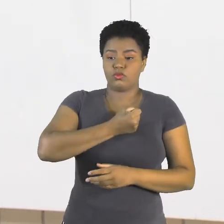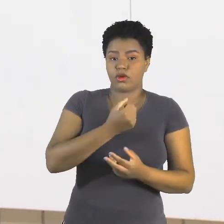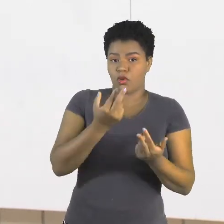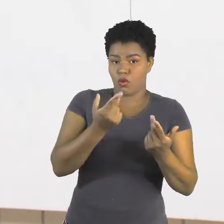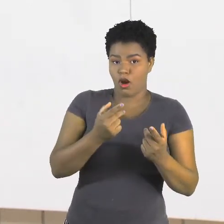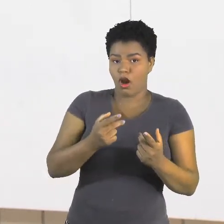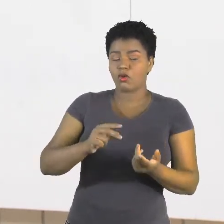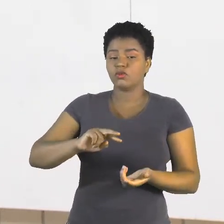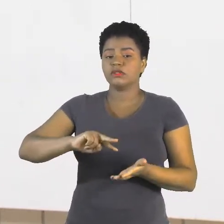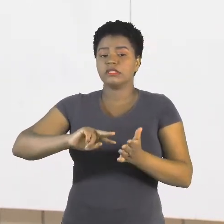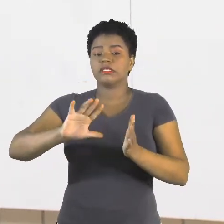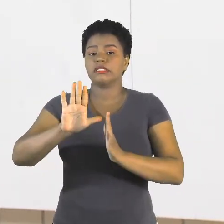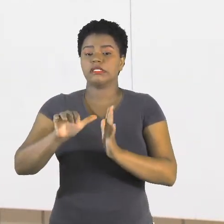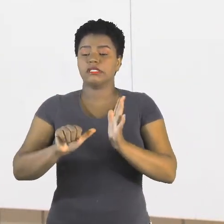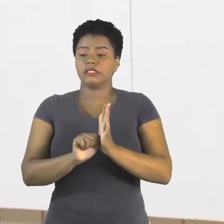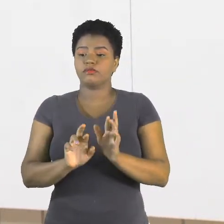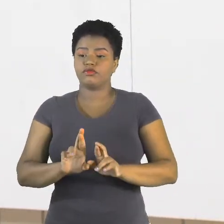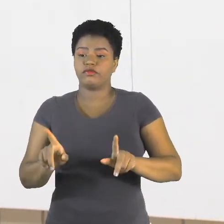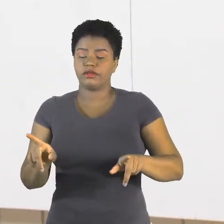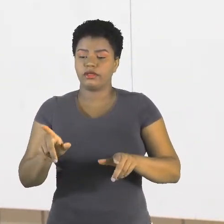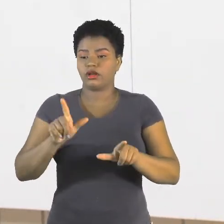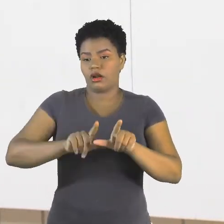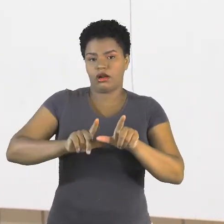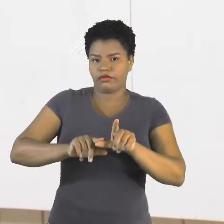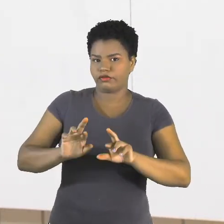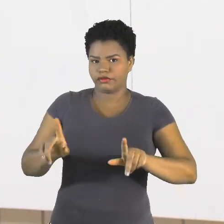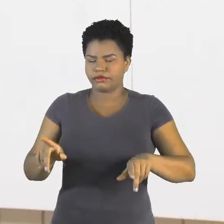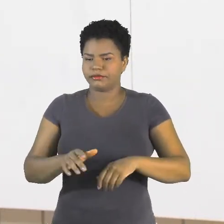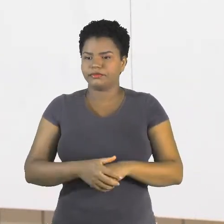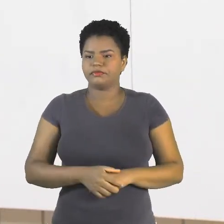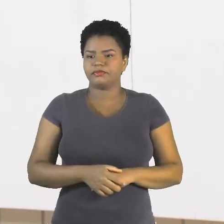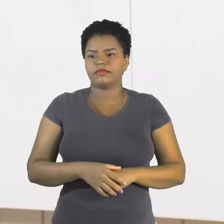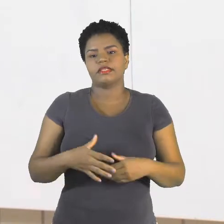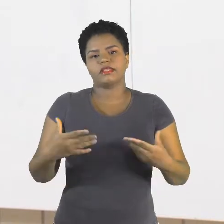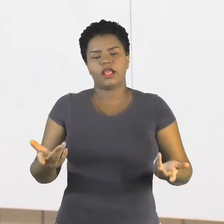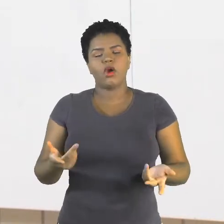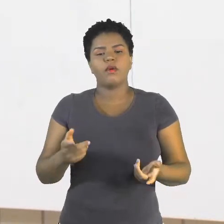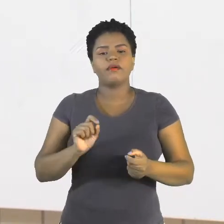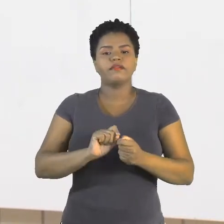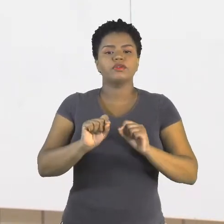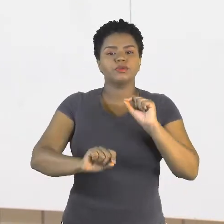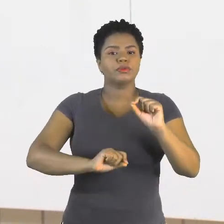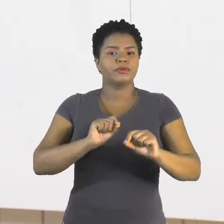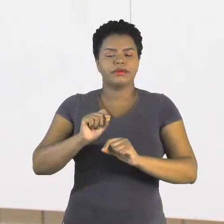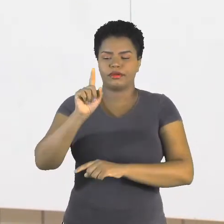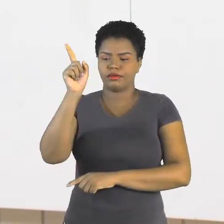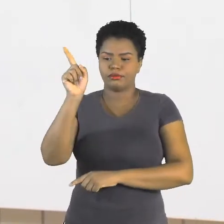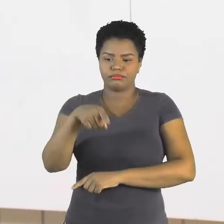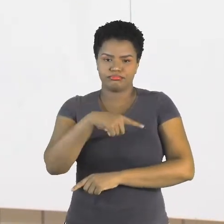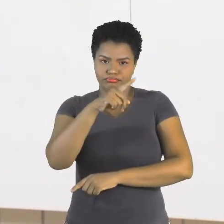Então, mais e menos, o que eu vou fazer? Cancelar. Tá? Porque eu tenho y, eu